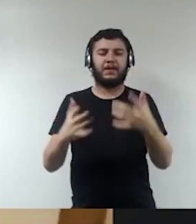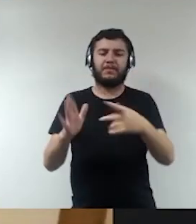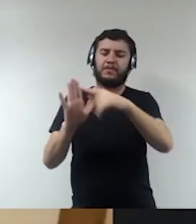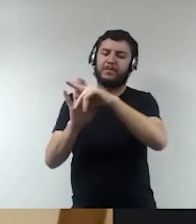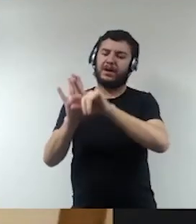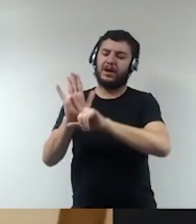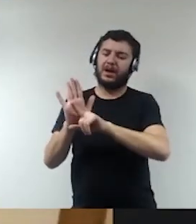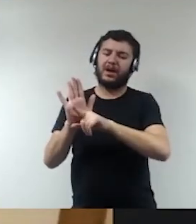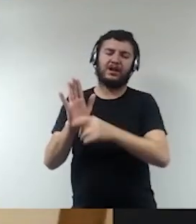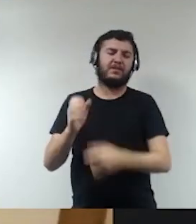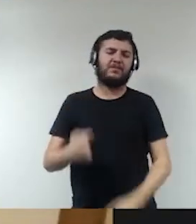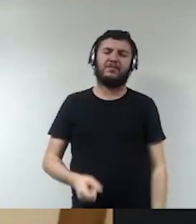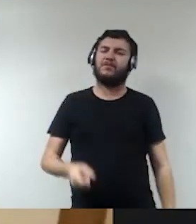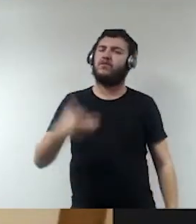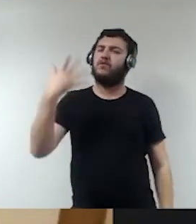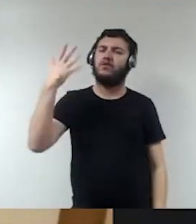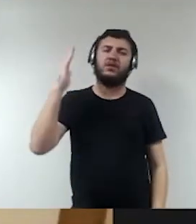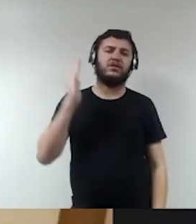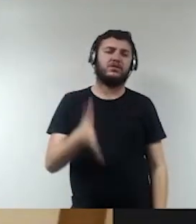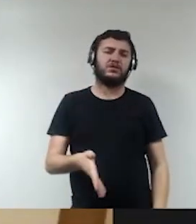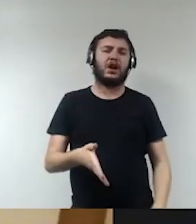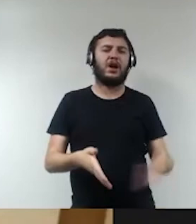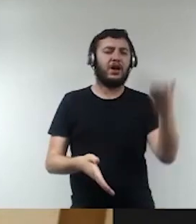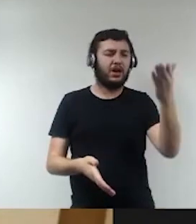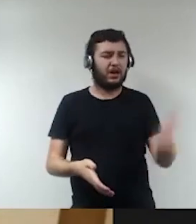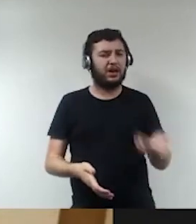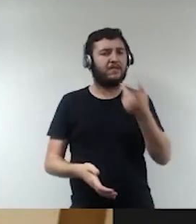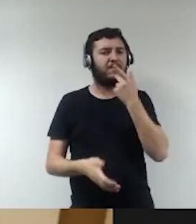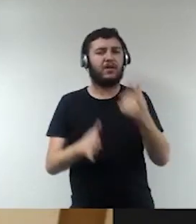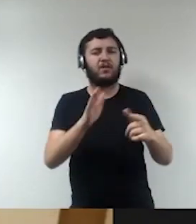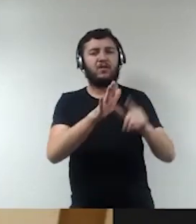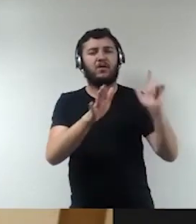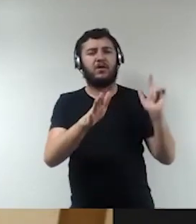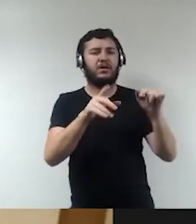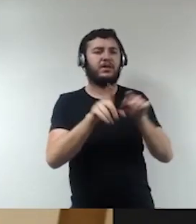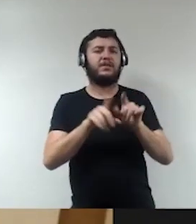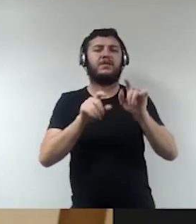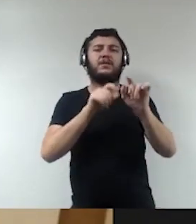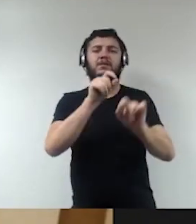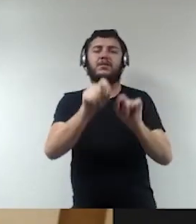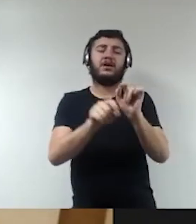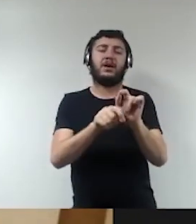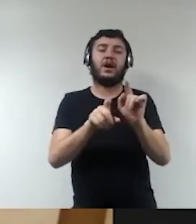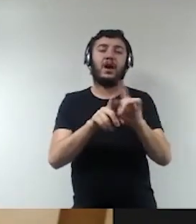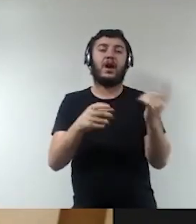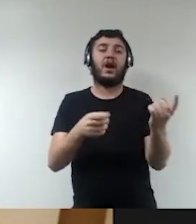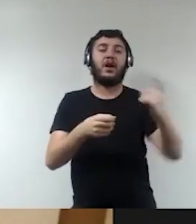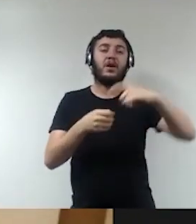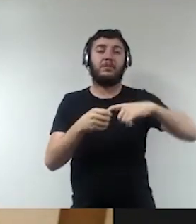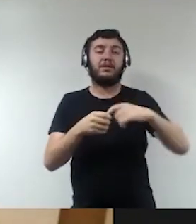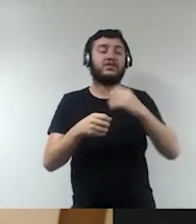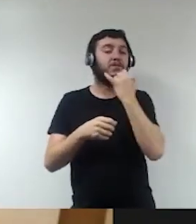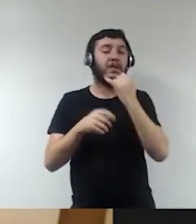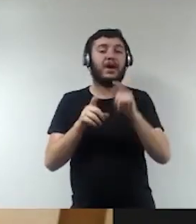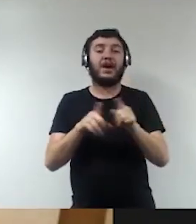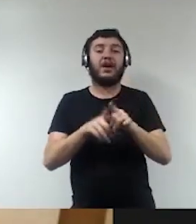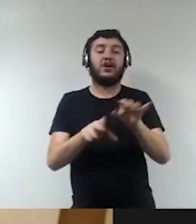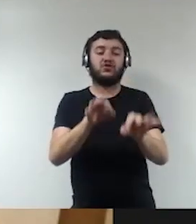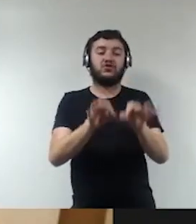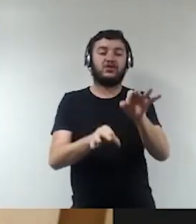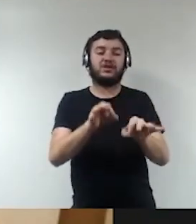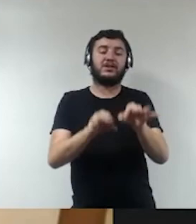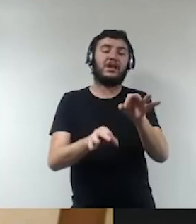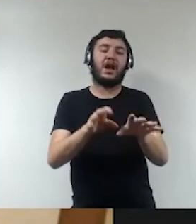o Pablo acabou de comentar, quanto a recuperação extrajudicial, assim, eu acho que a recuperação extrajudicial não acontece no